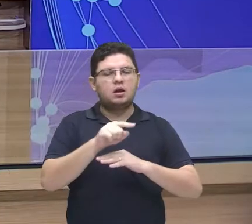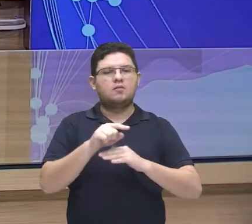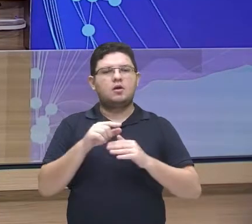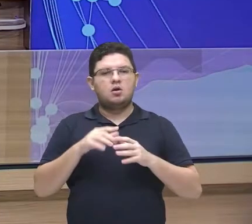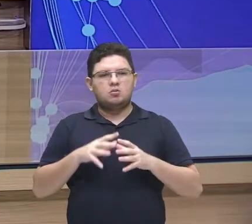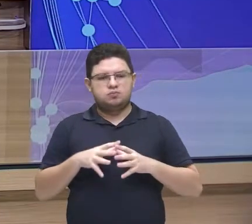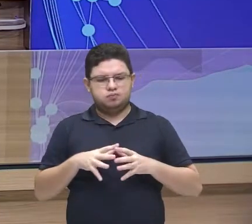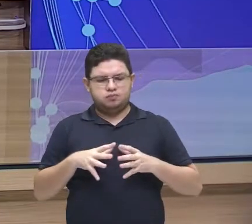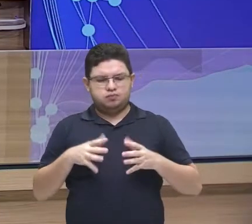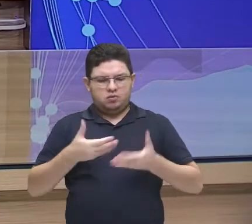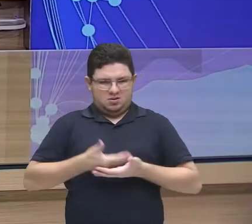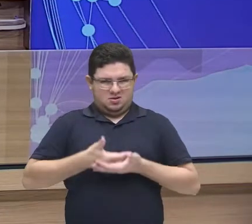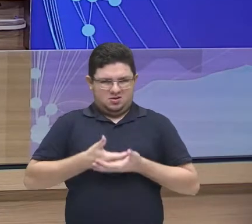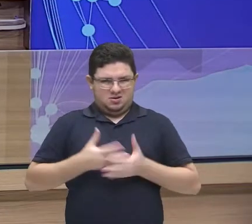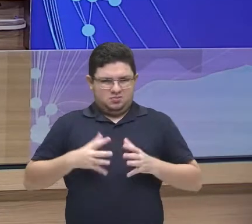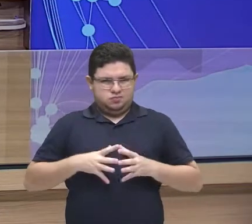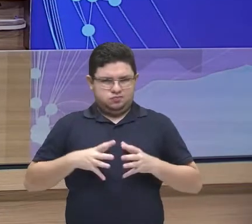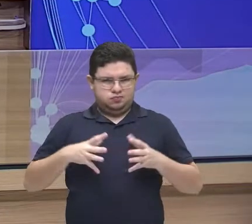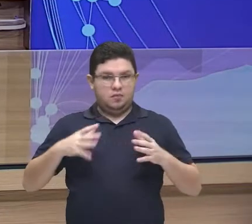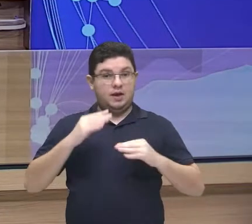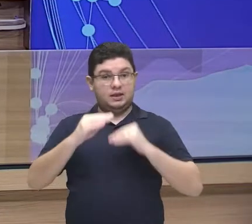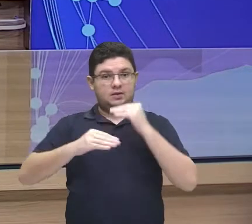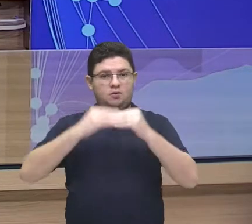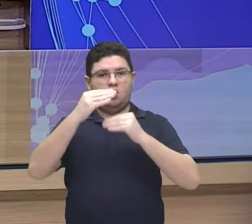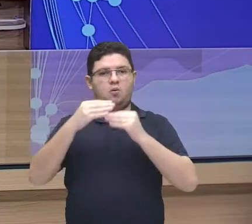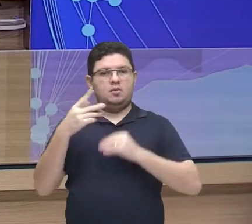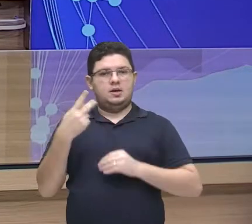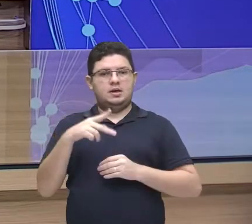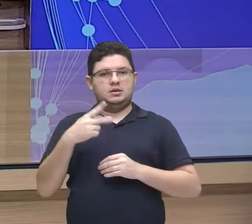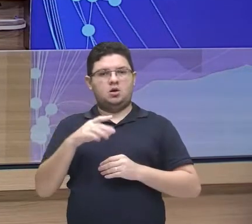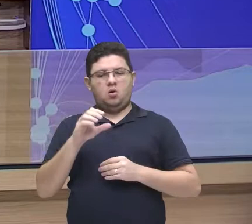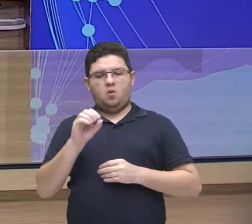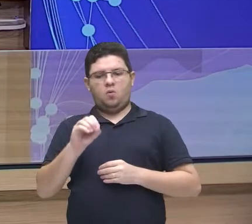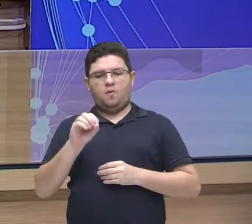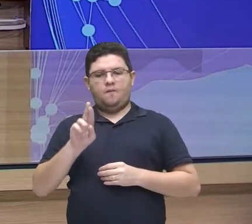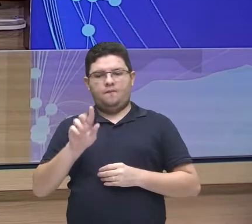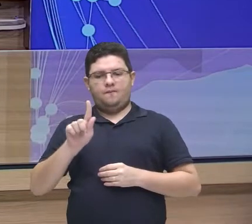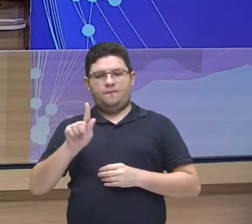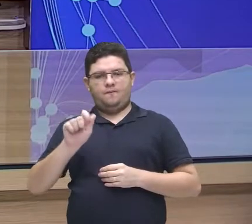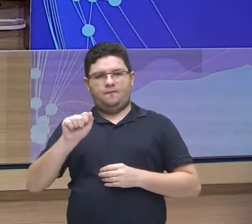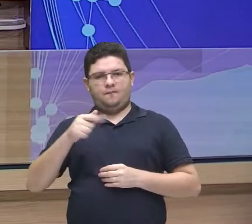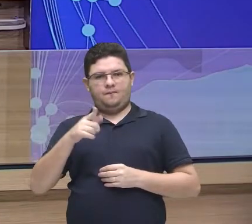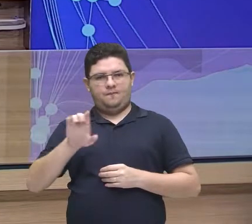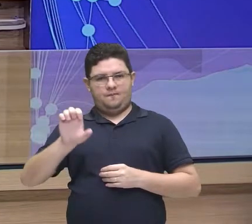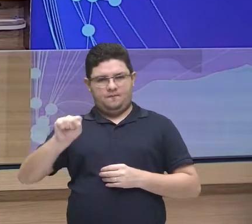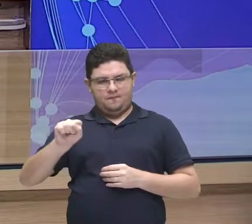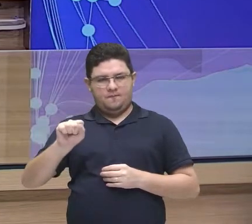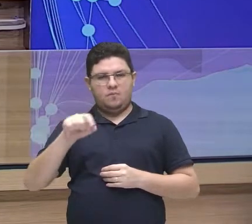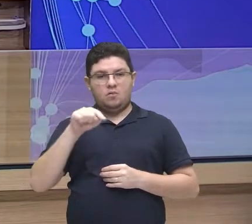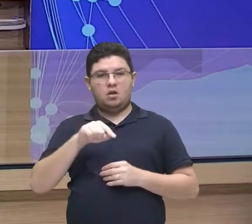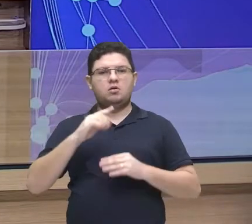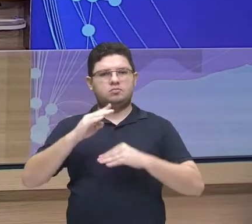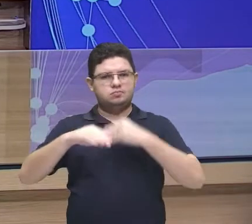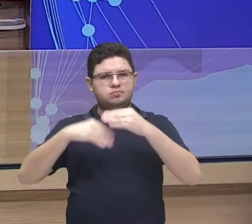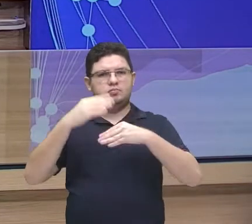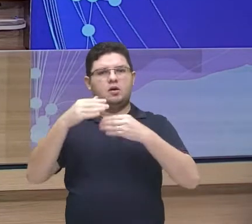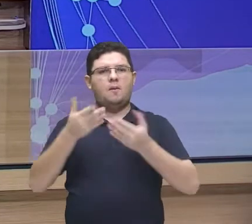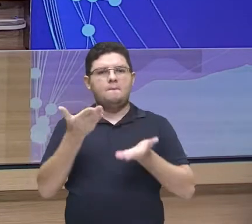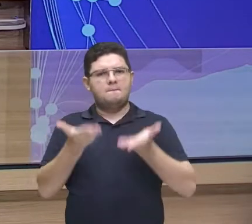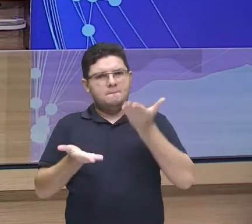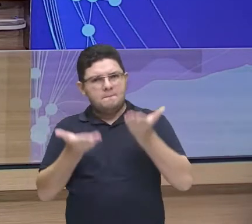órgãos, ele vai crescendo, ganhando peso, ele cresce, né? E aí começa o